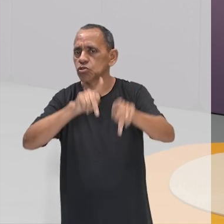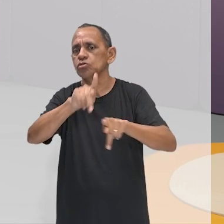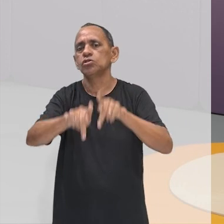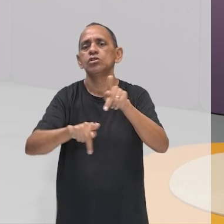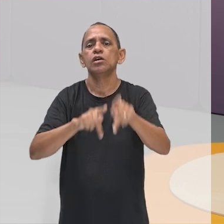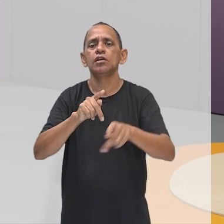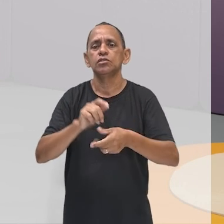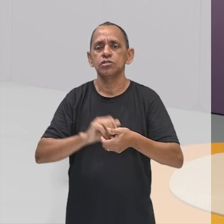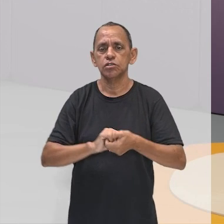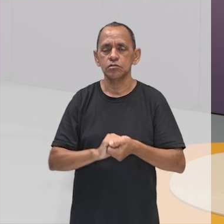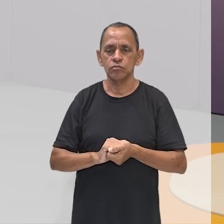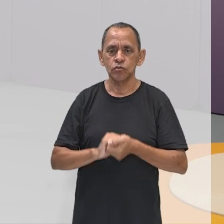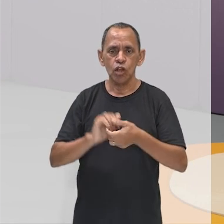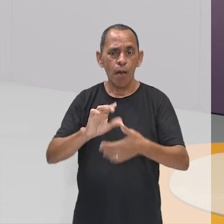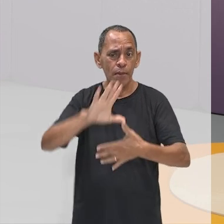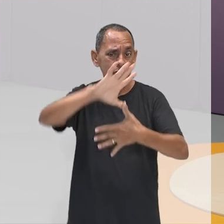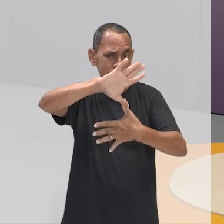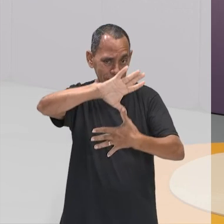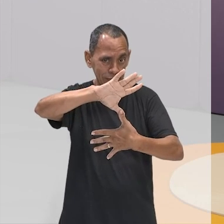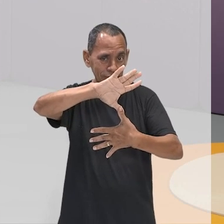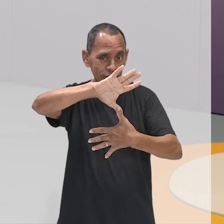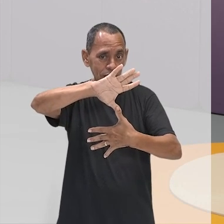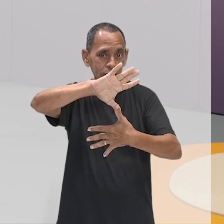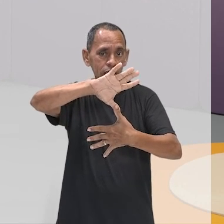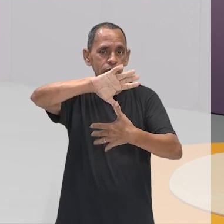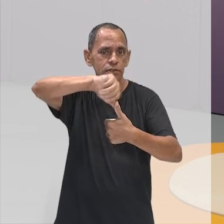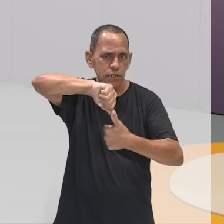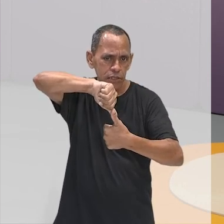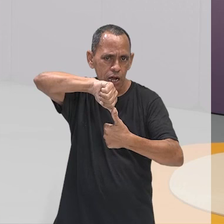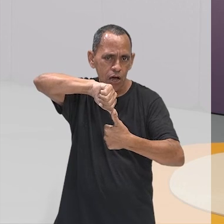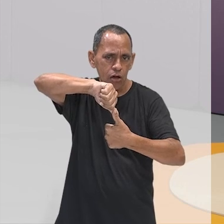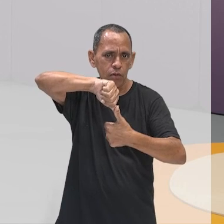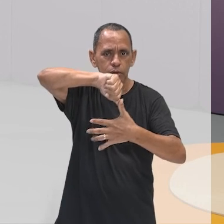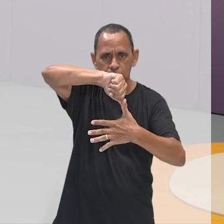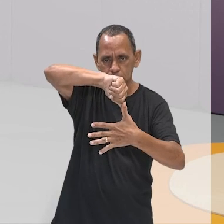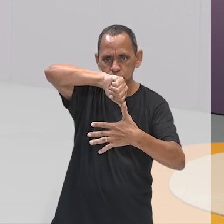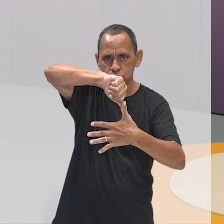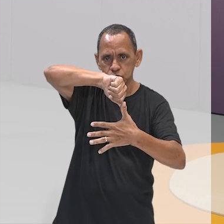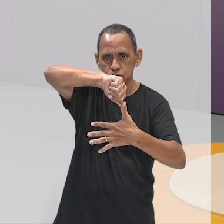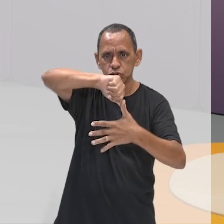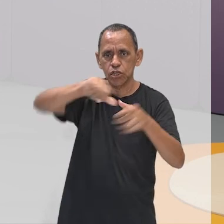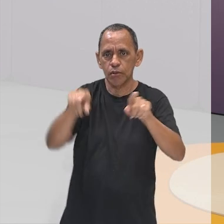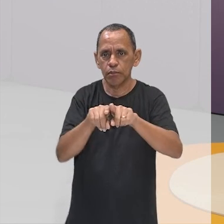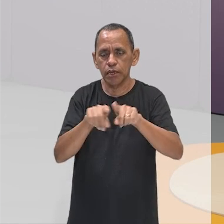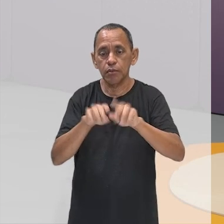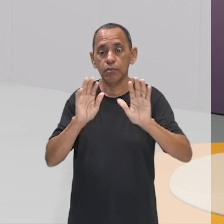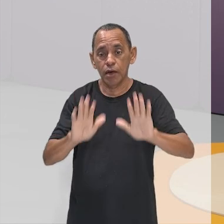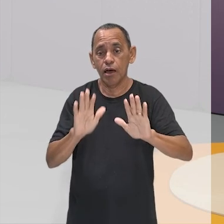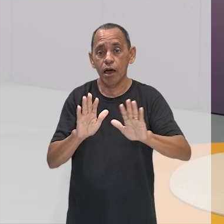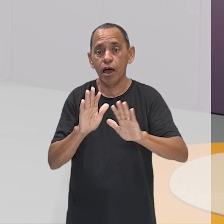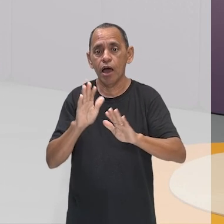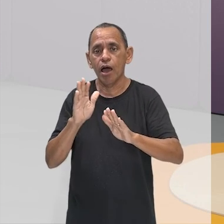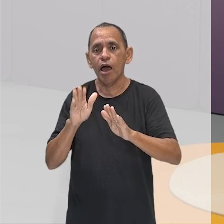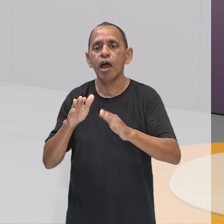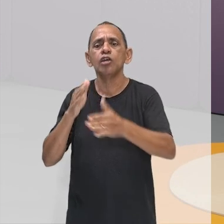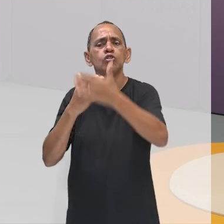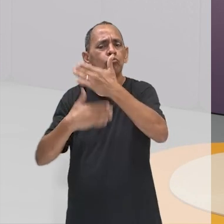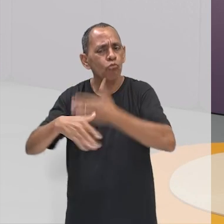América Central e América do Sul como um todo. Mas isso vai ficar para uma próxima aula. O professor Eberson vai